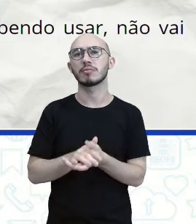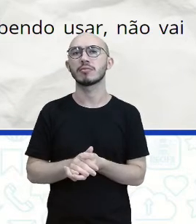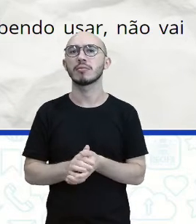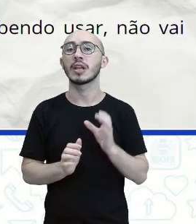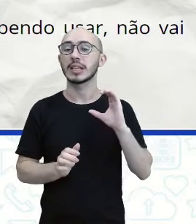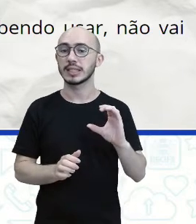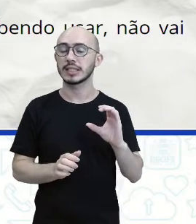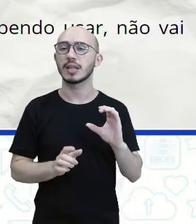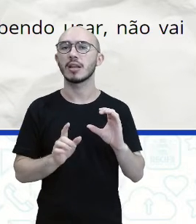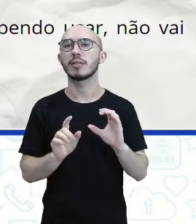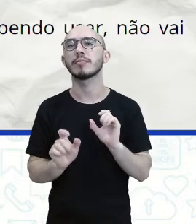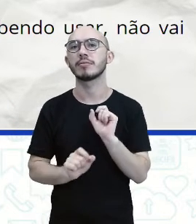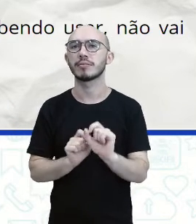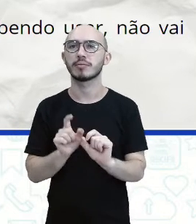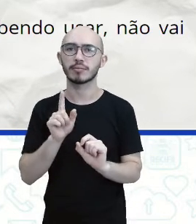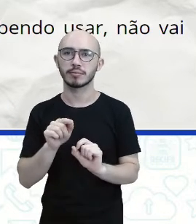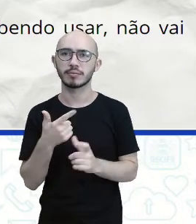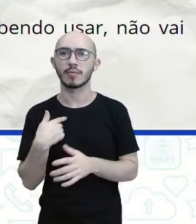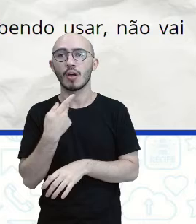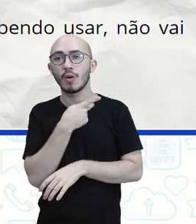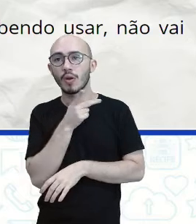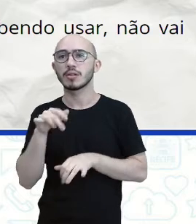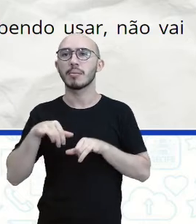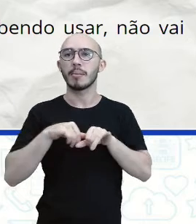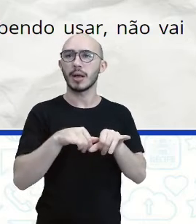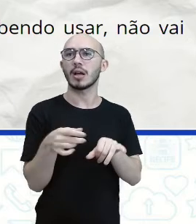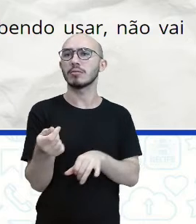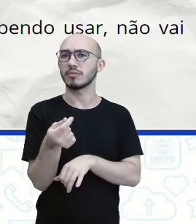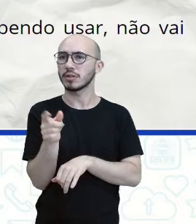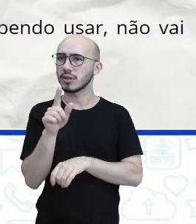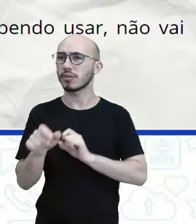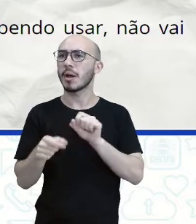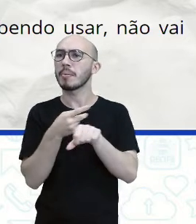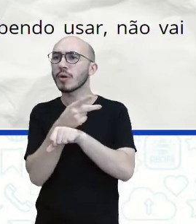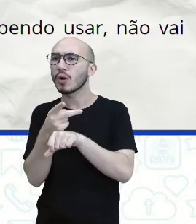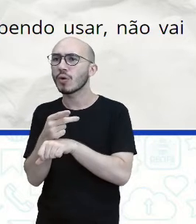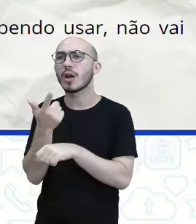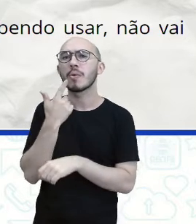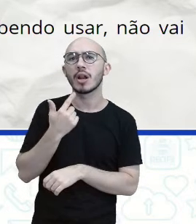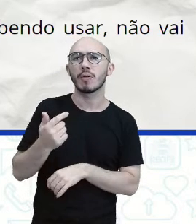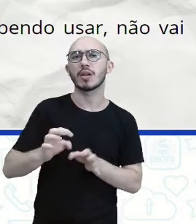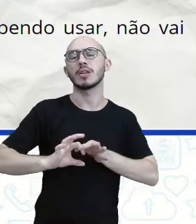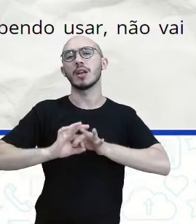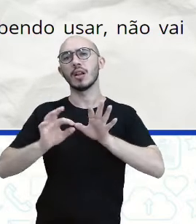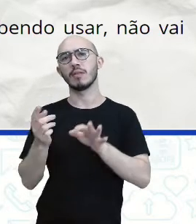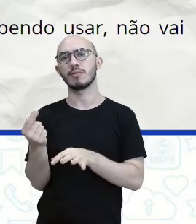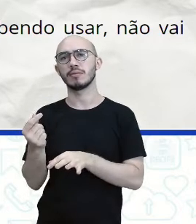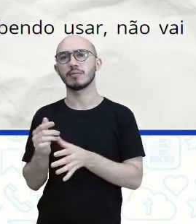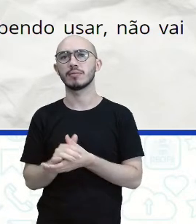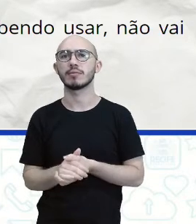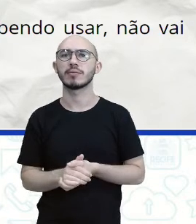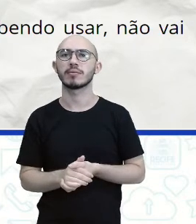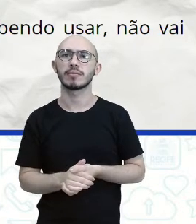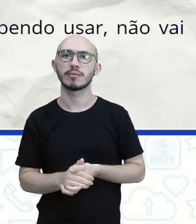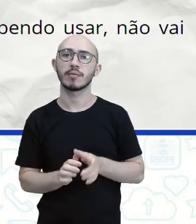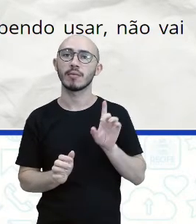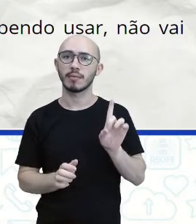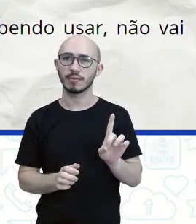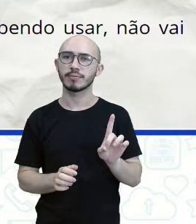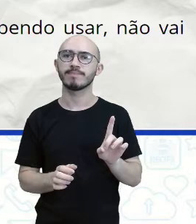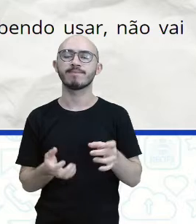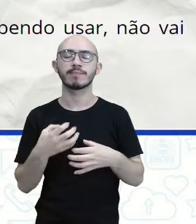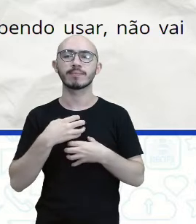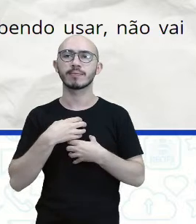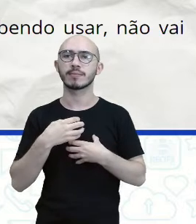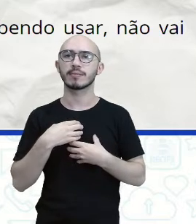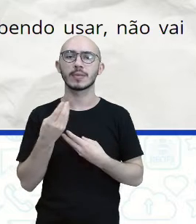uma linguagem livre do economês. Então aqui a gente só deu aquela pontuada para o período não ficar tão longo. D. A sensação